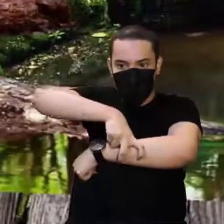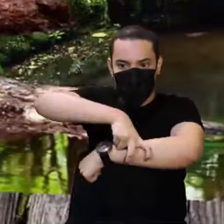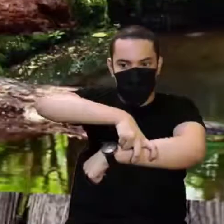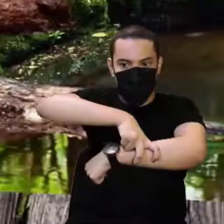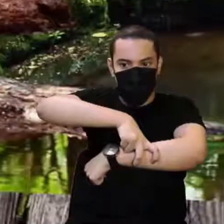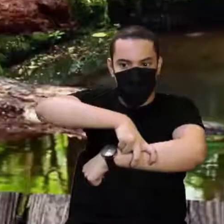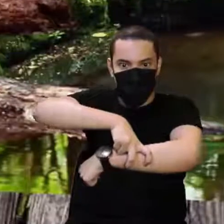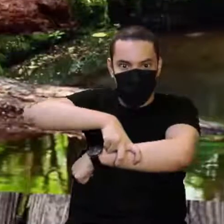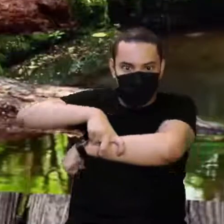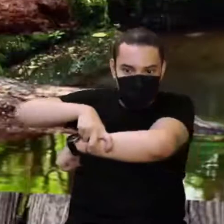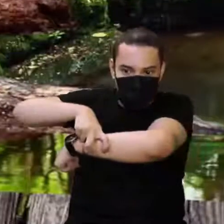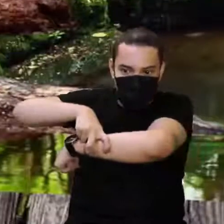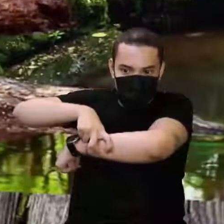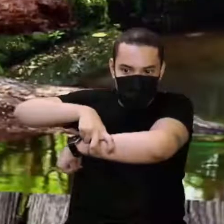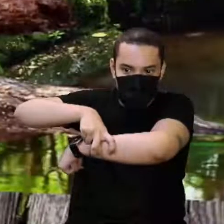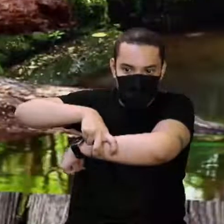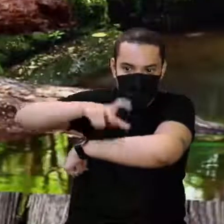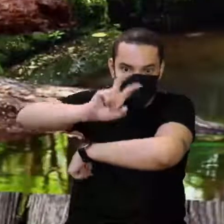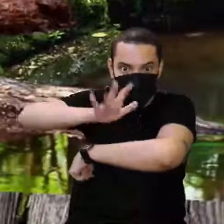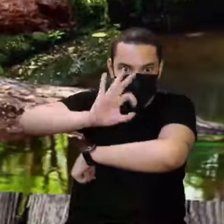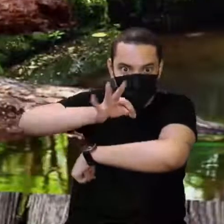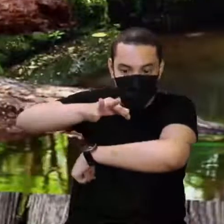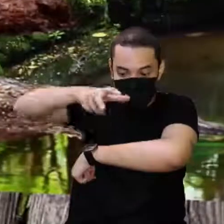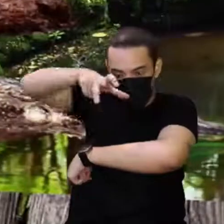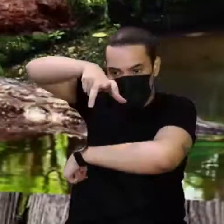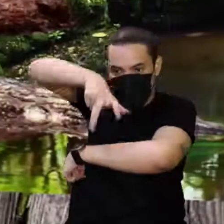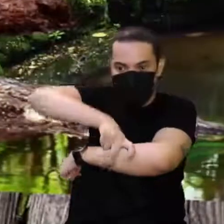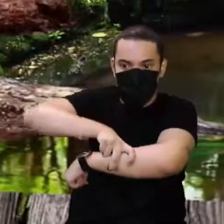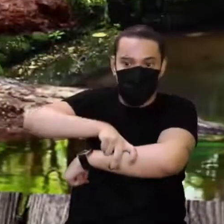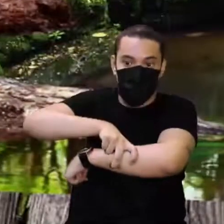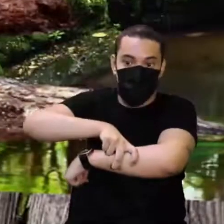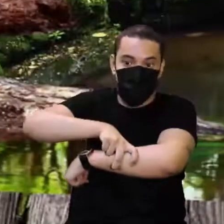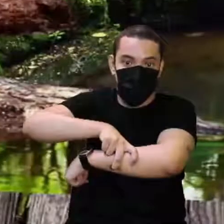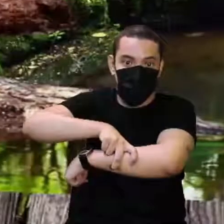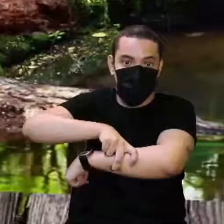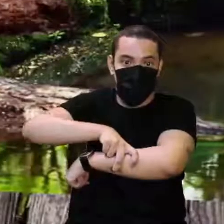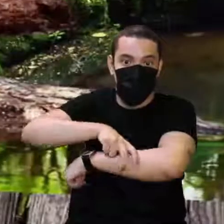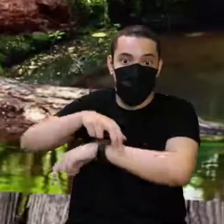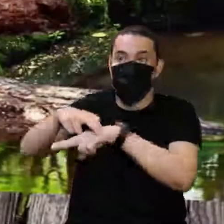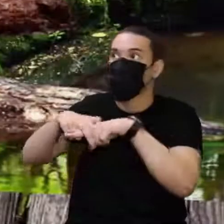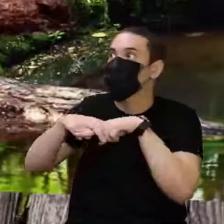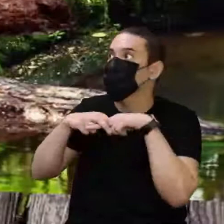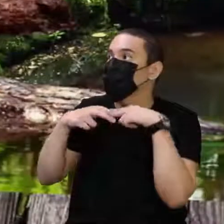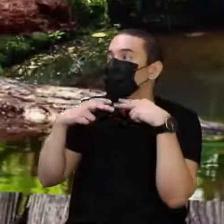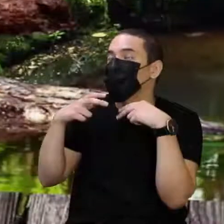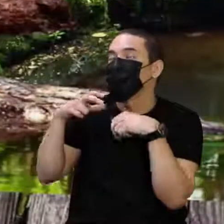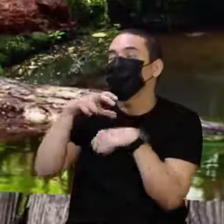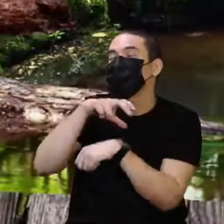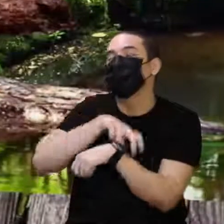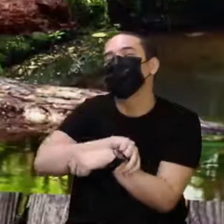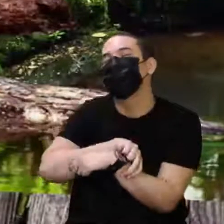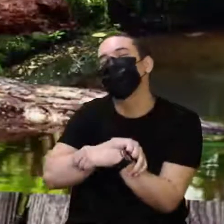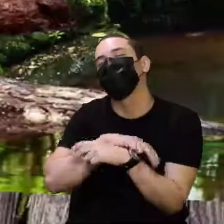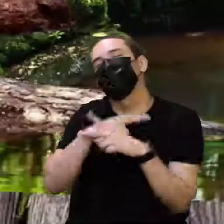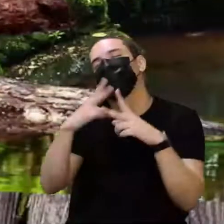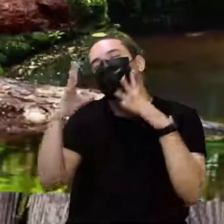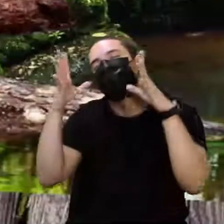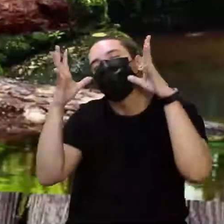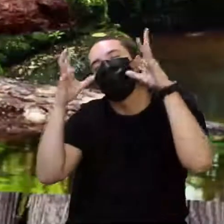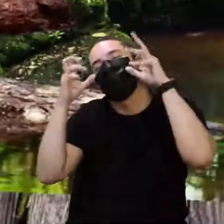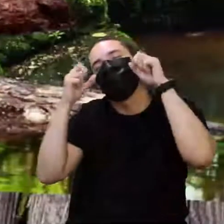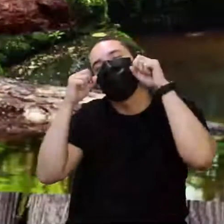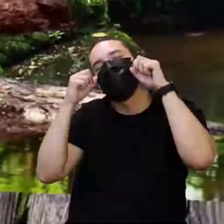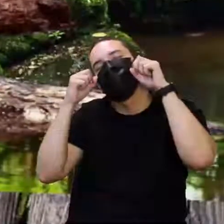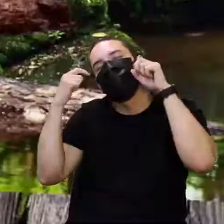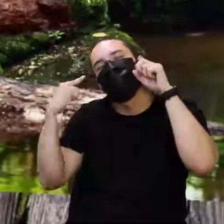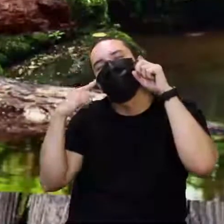de trás dê o equilíbrio necessário para elas ficarem lá e elas, ó, ficam coloradinhas e dormem, tranquilas. Elas veem um barulho,